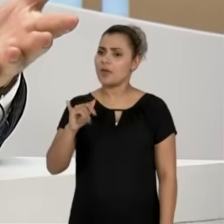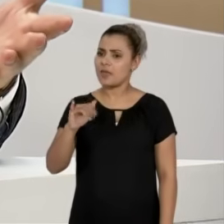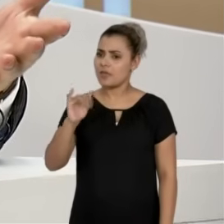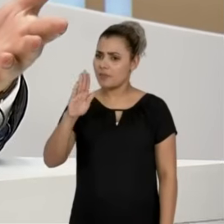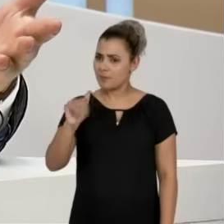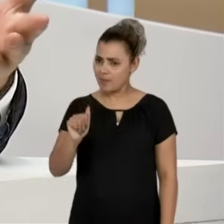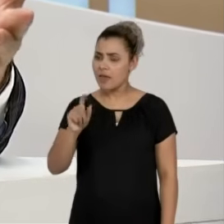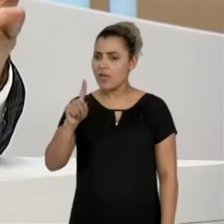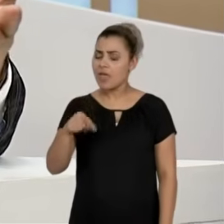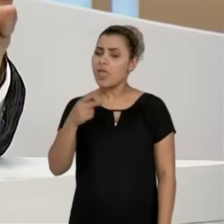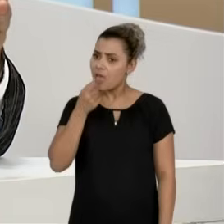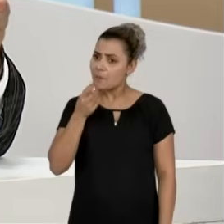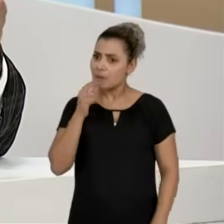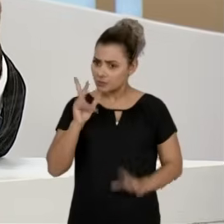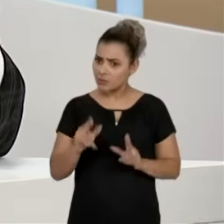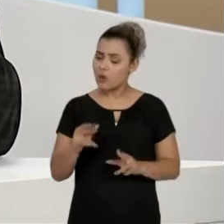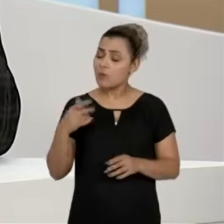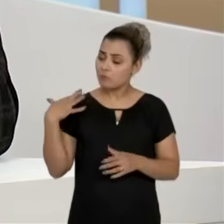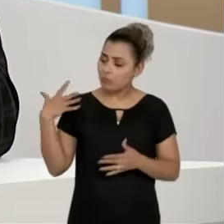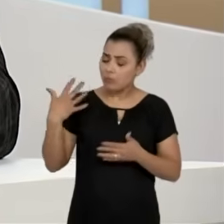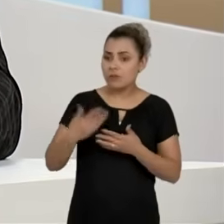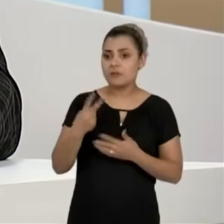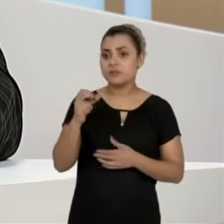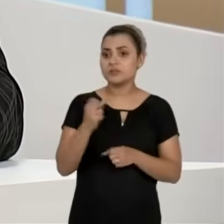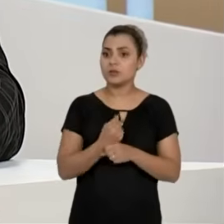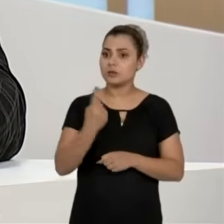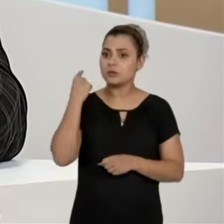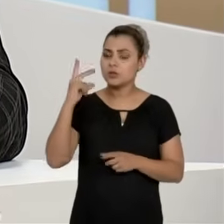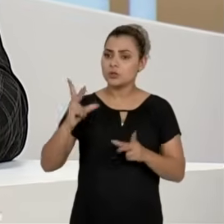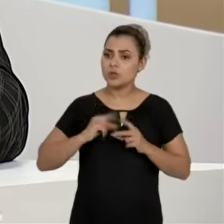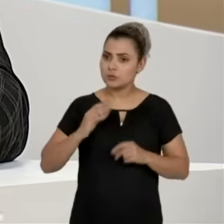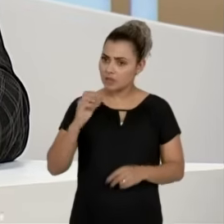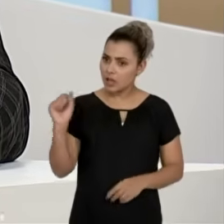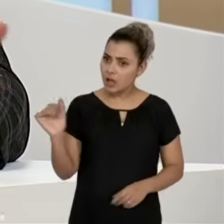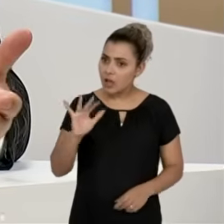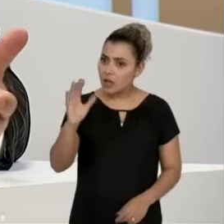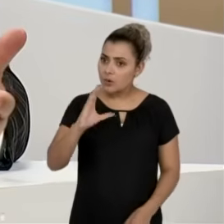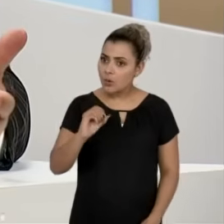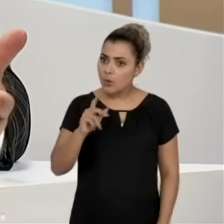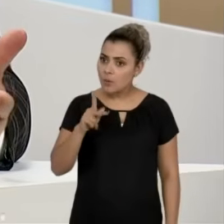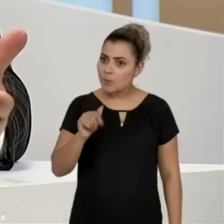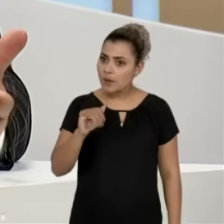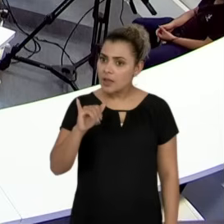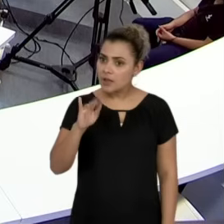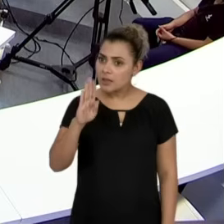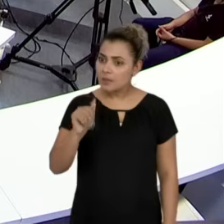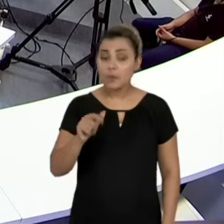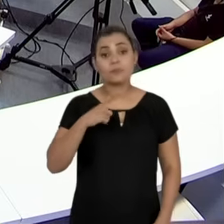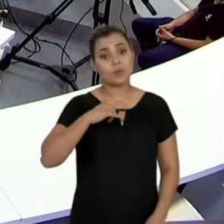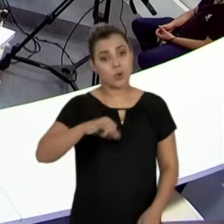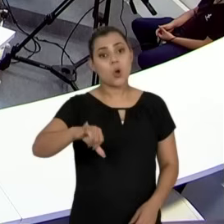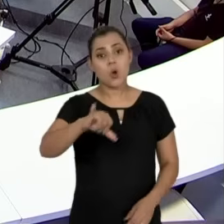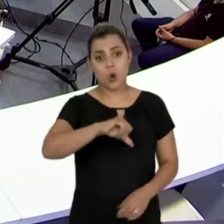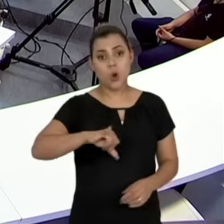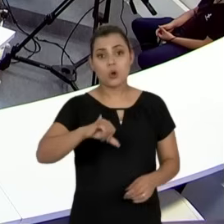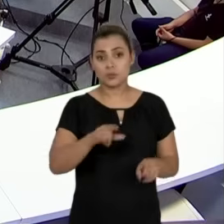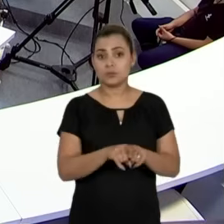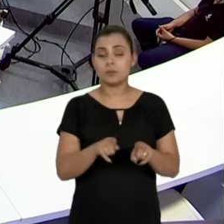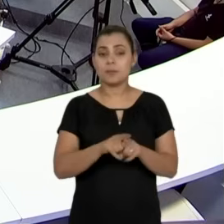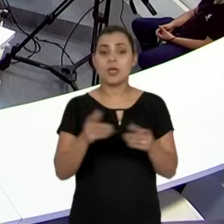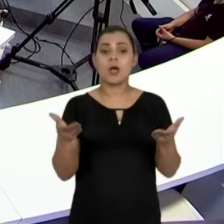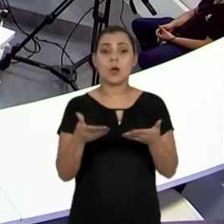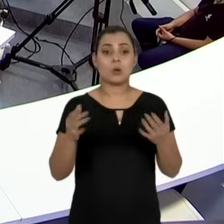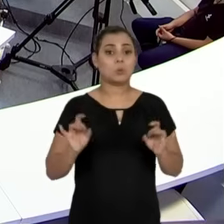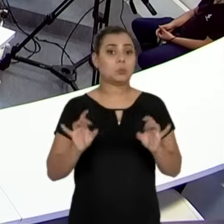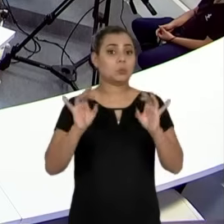descobri depois desses 20 anos. E descobri como está caro o copaíba, né? Eu vi Agora o óleo virou uma